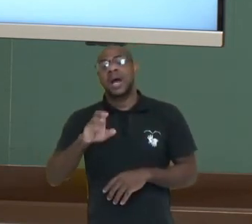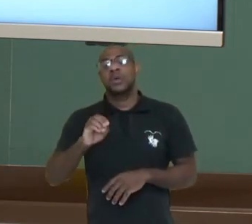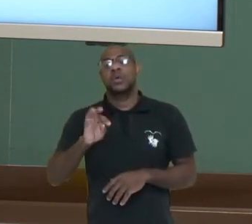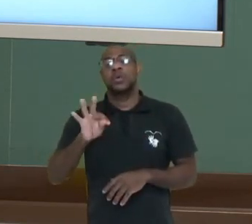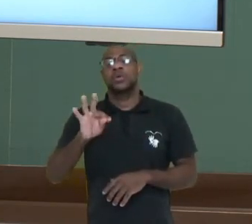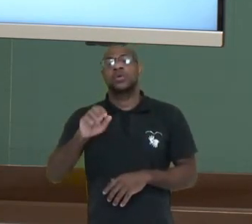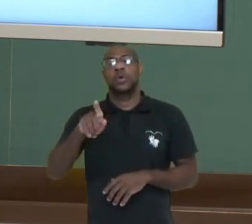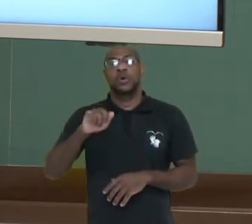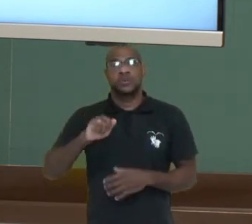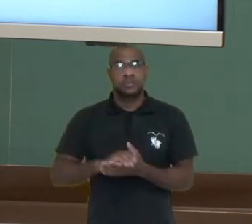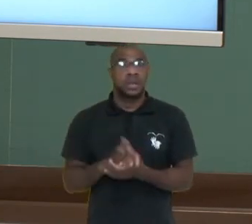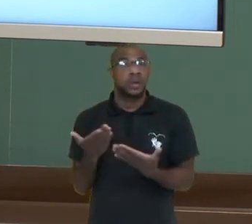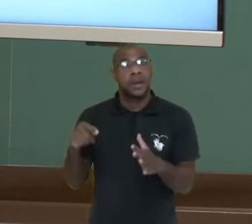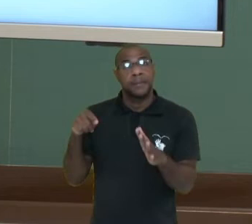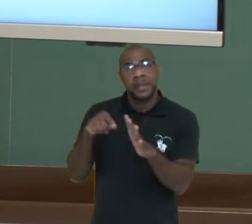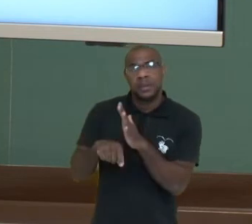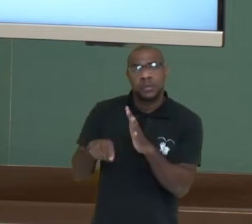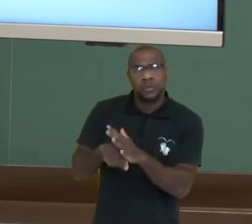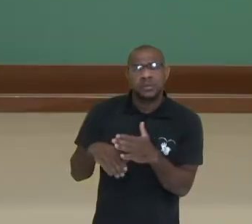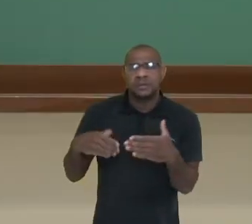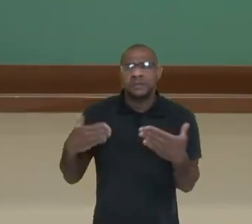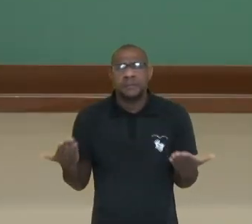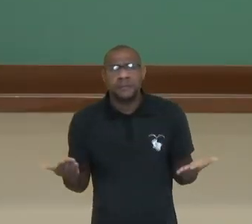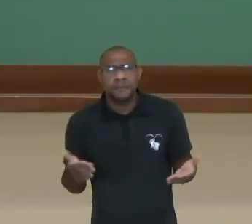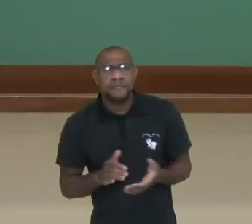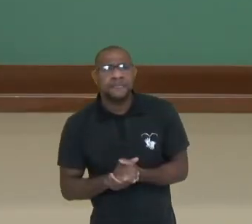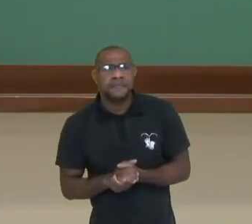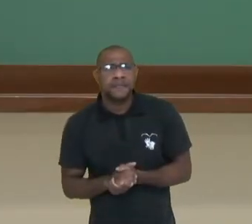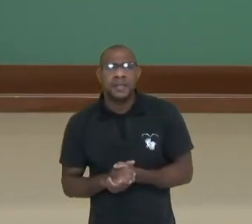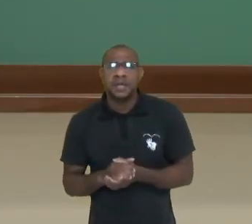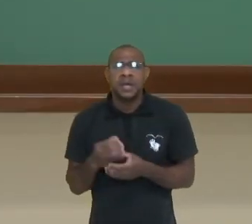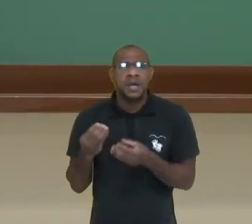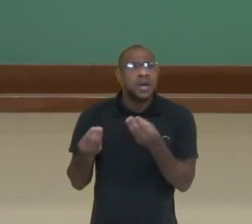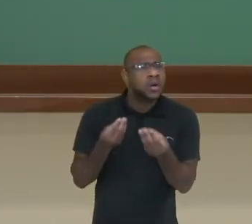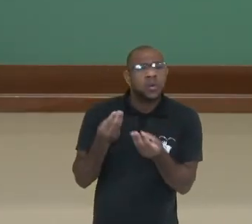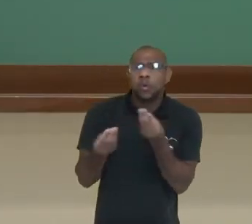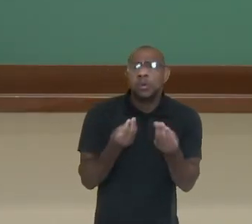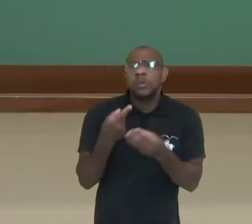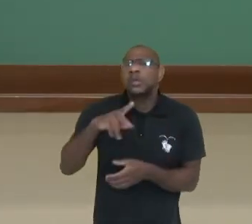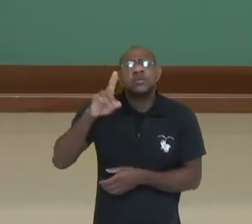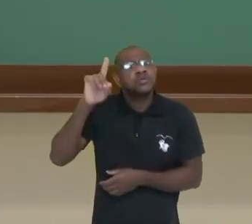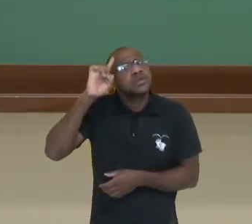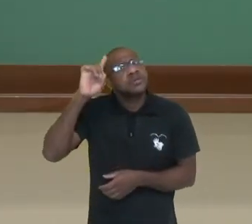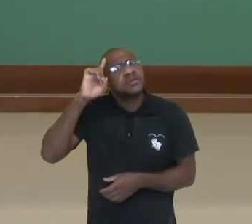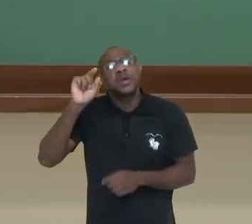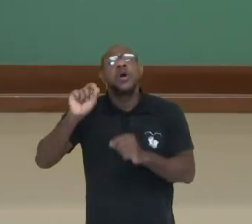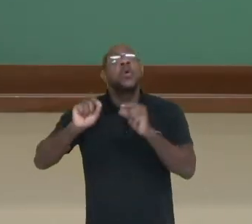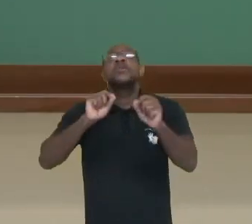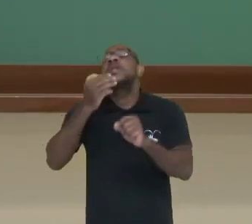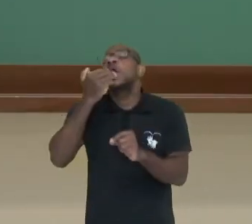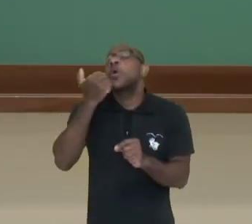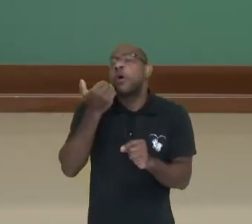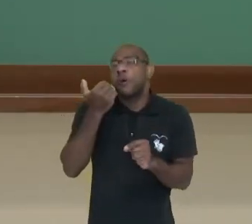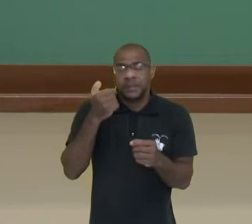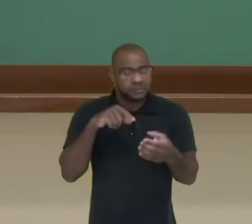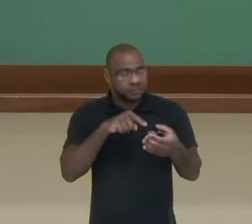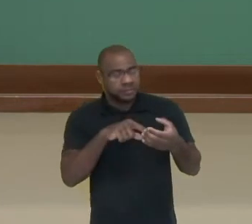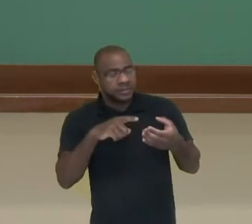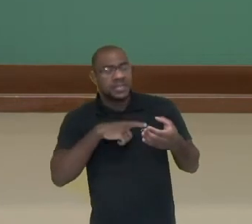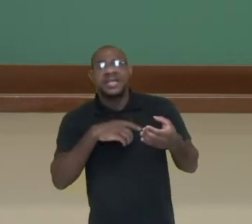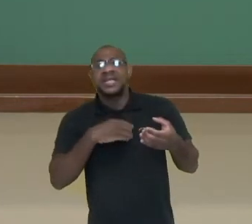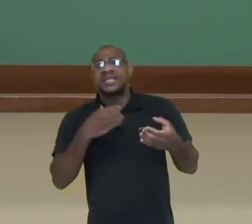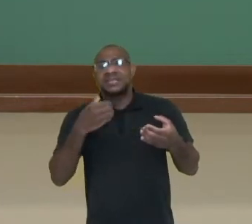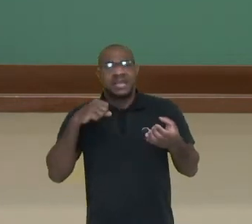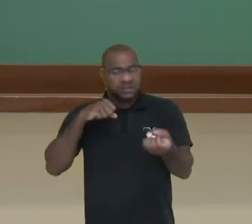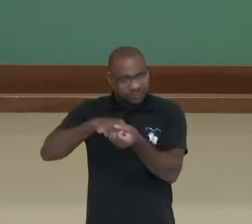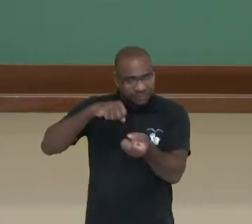aí vamos à pergunta, será que, como que é no seu dia a dia? Dos produtos que você consome, com base